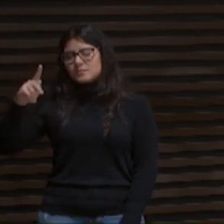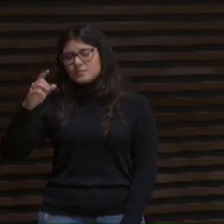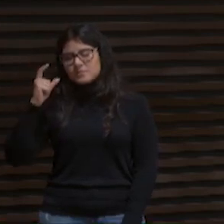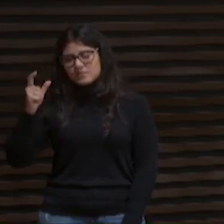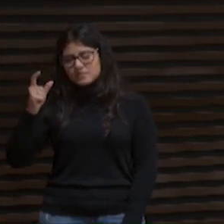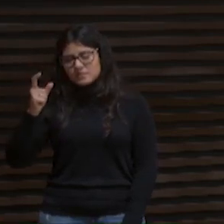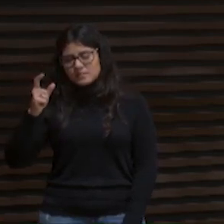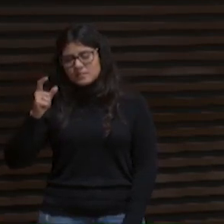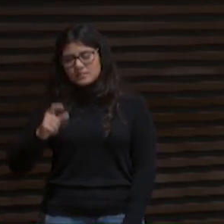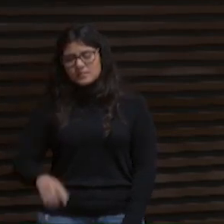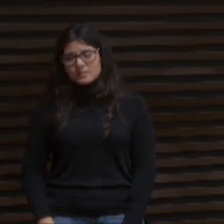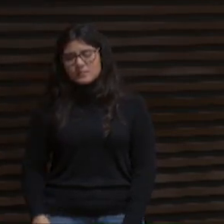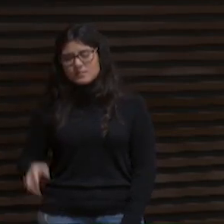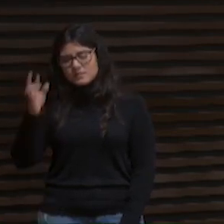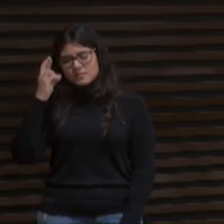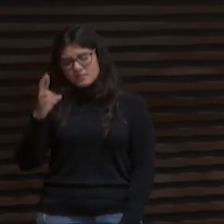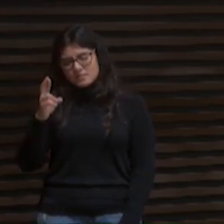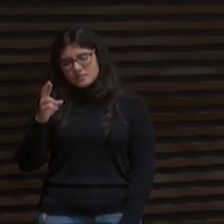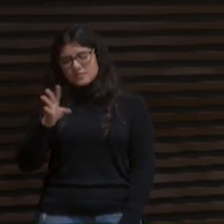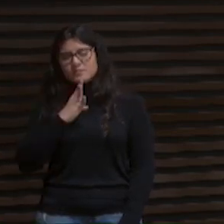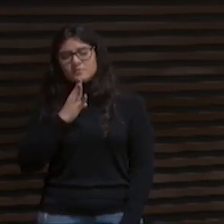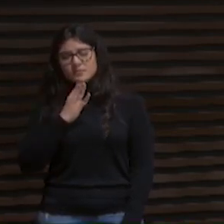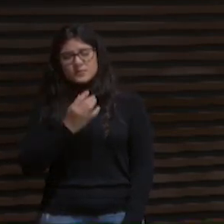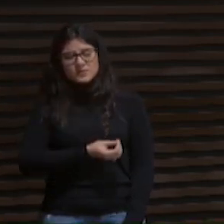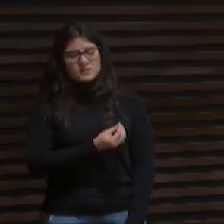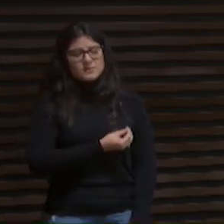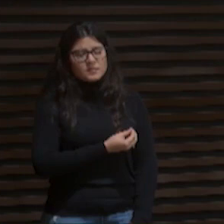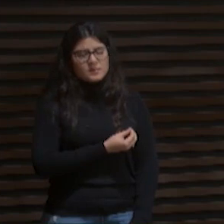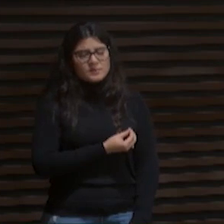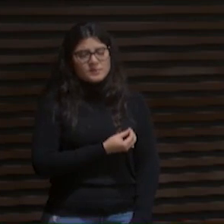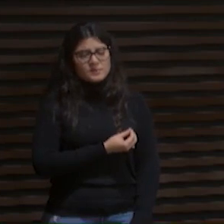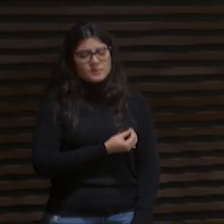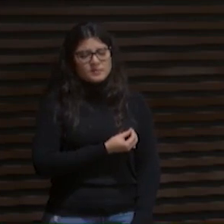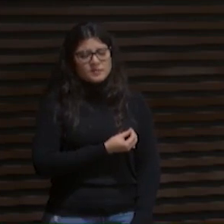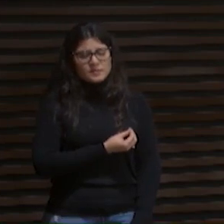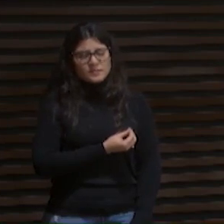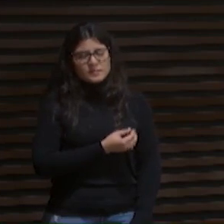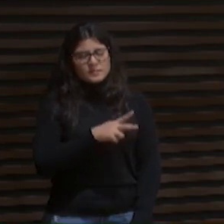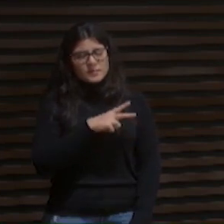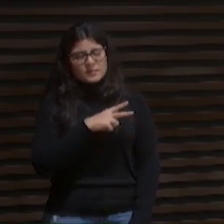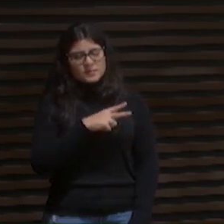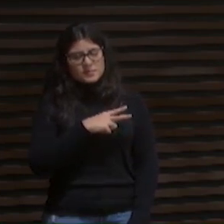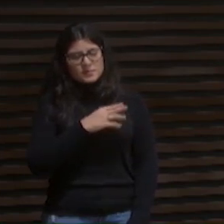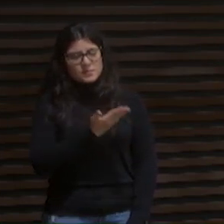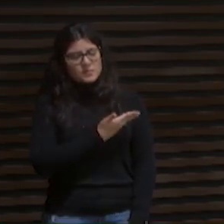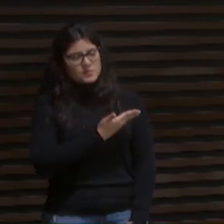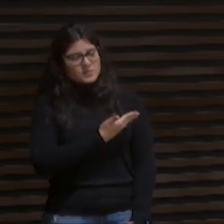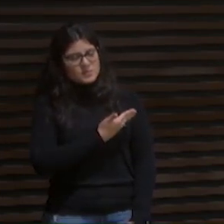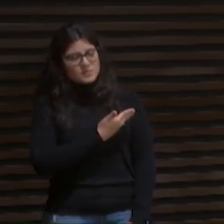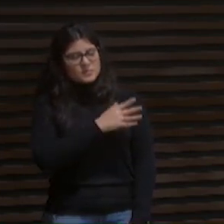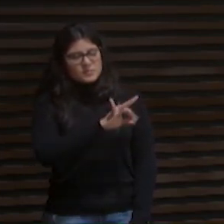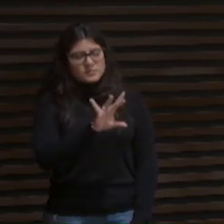Pai. O Senhor conhece a vida, a intimidade e o coração